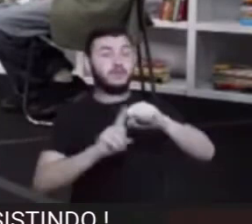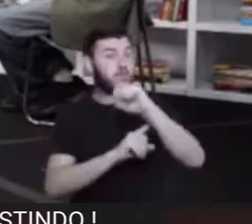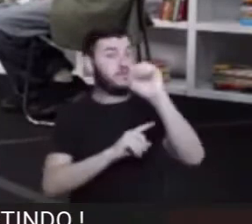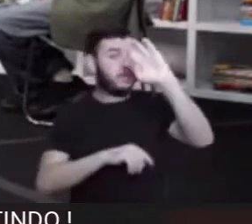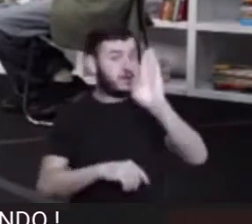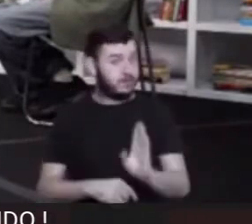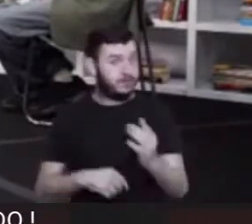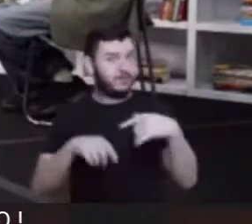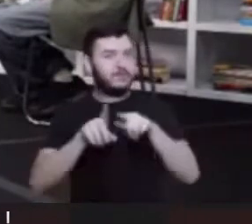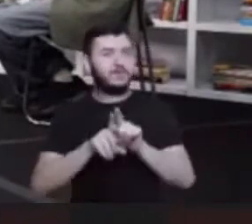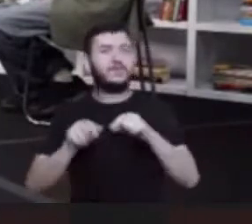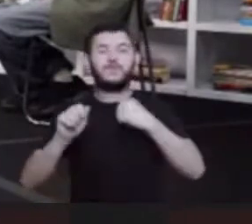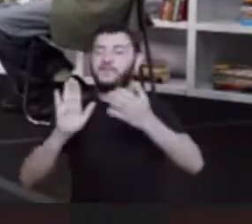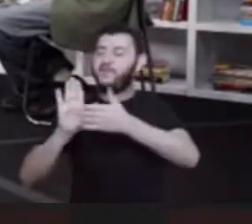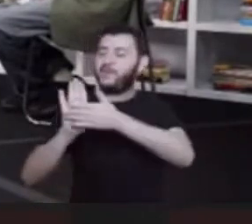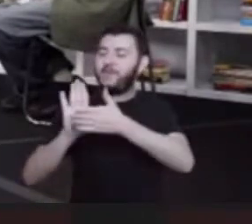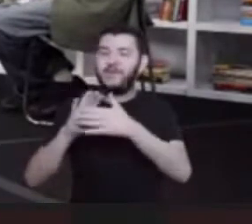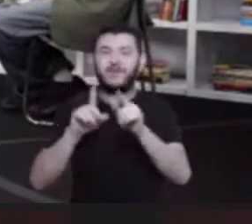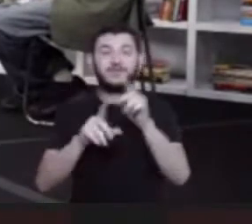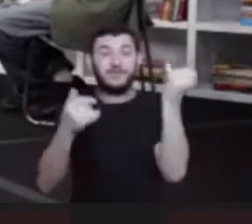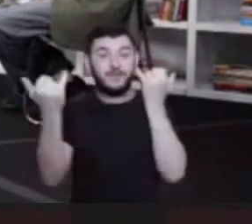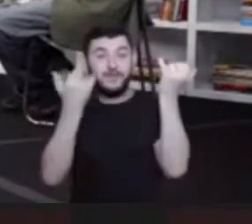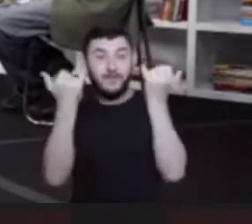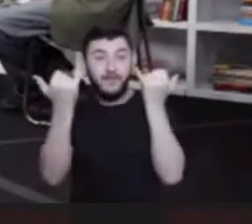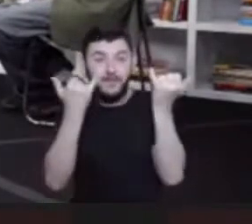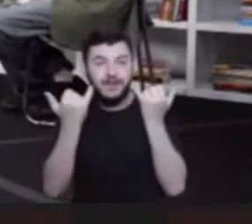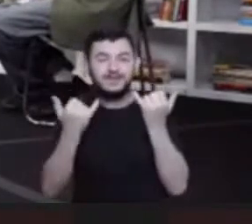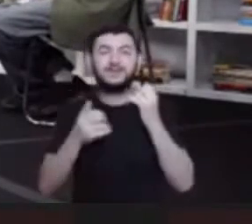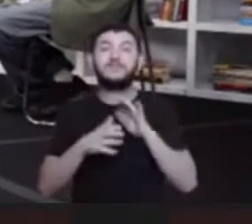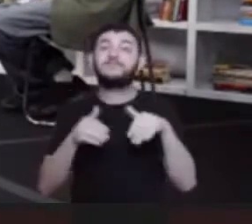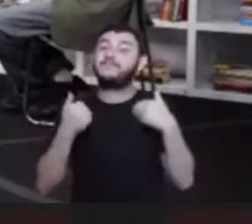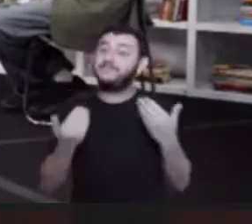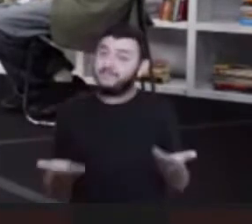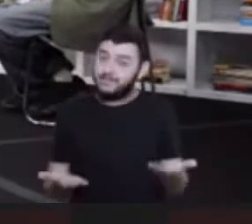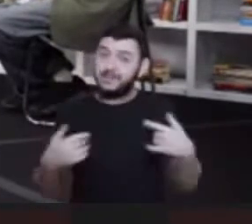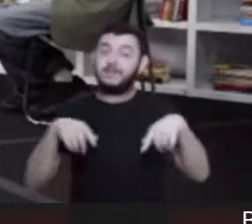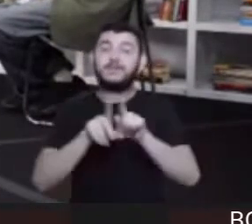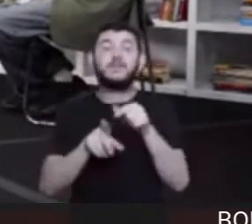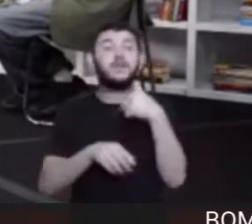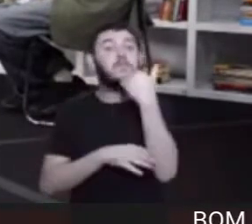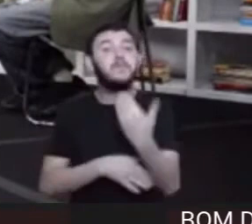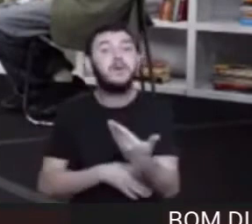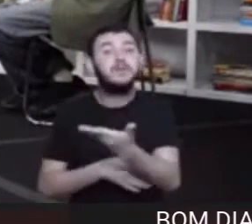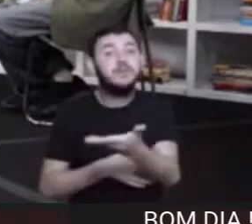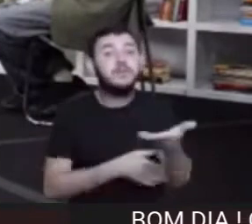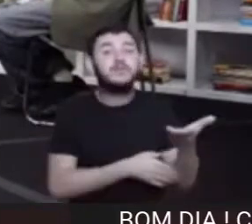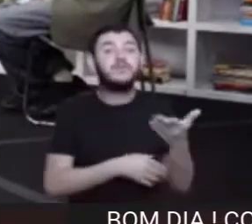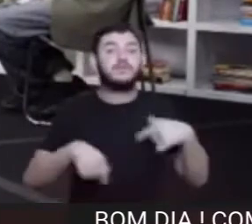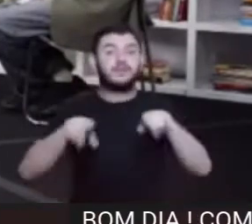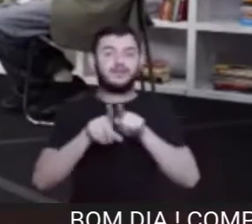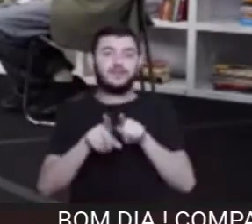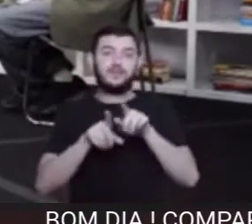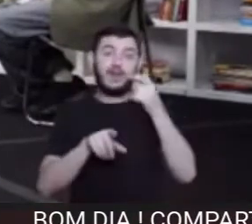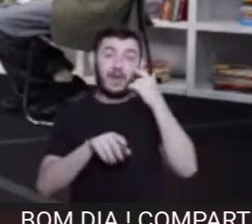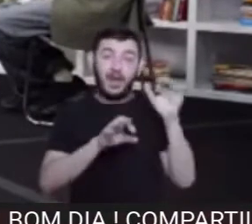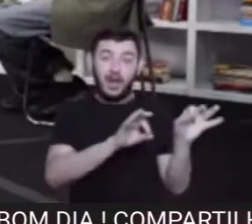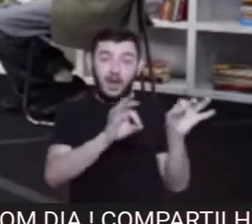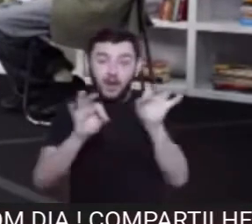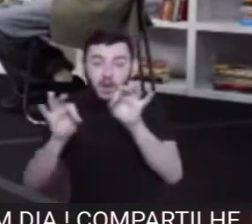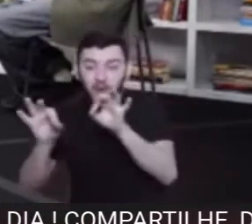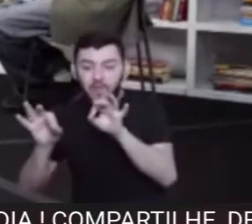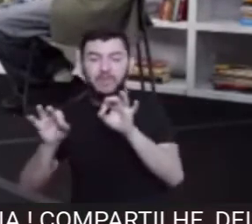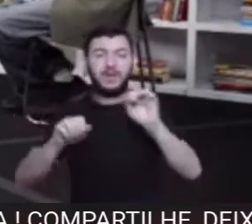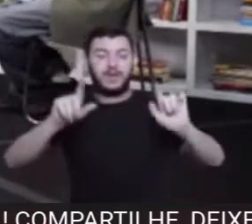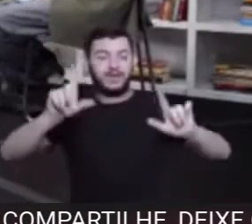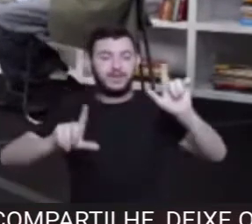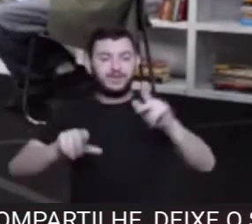informação, levando formação. Por isso, queria pedir para você, além de acompanhar a TV PT, se cadastrar no canal,